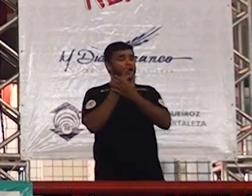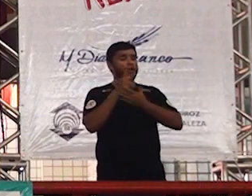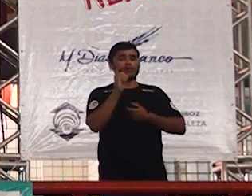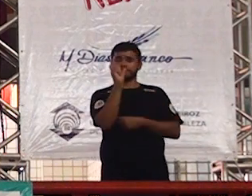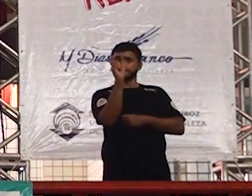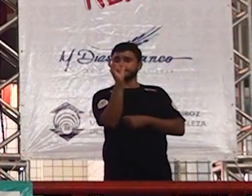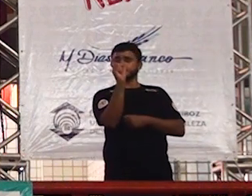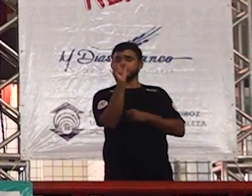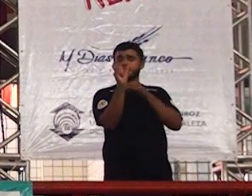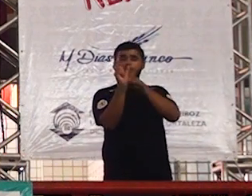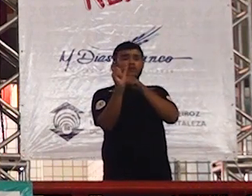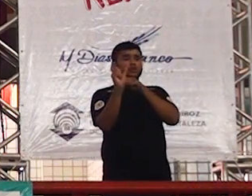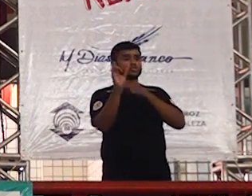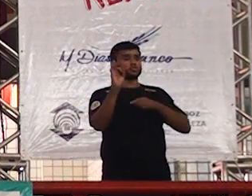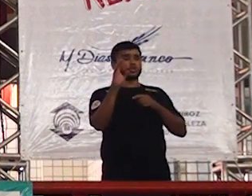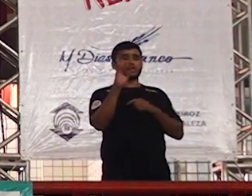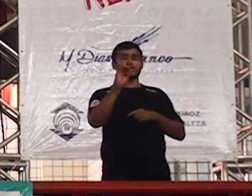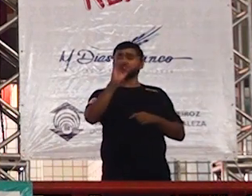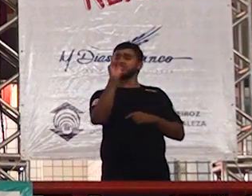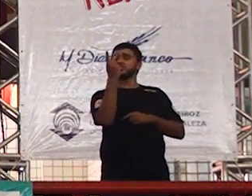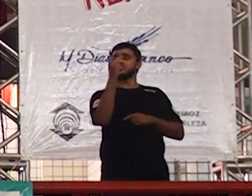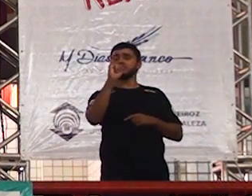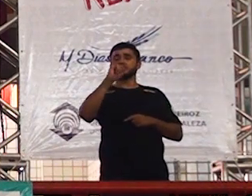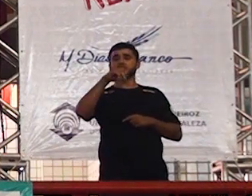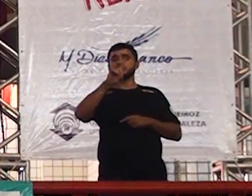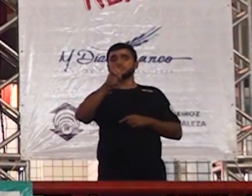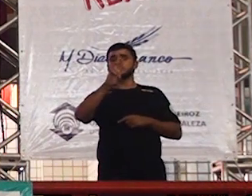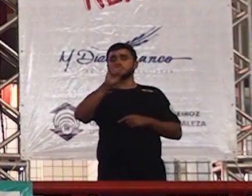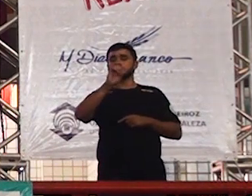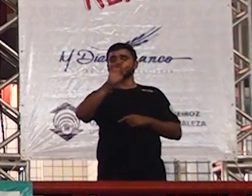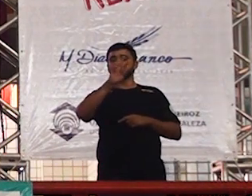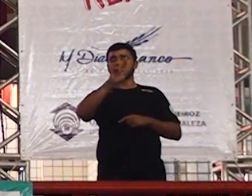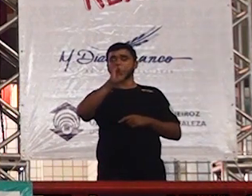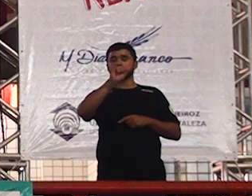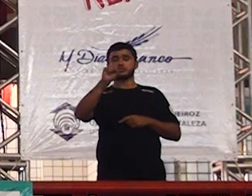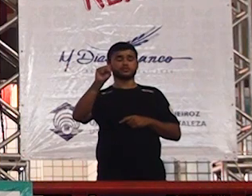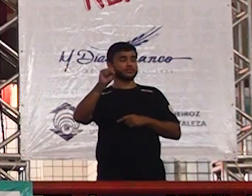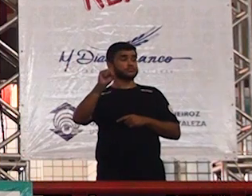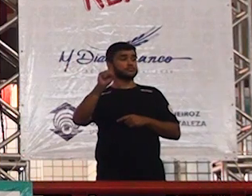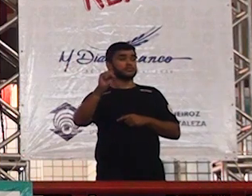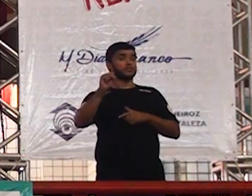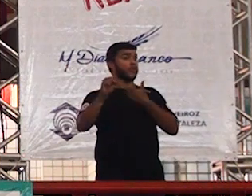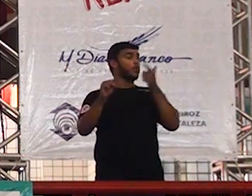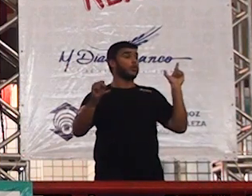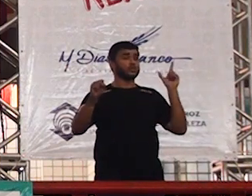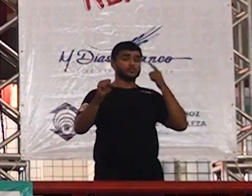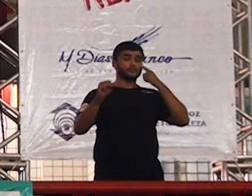aí do indústrias com H, mas você deixou passar um erro aí.